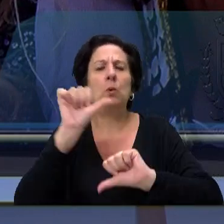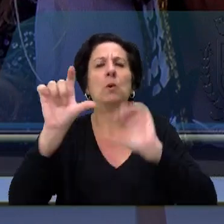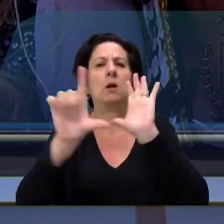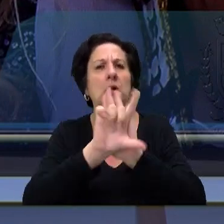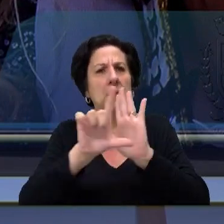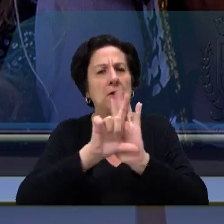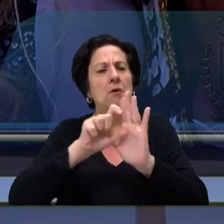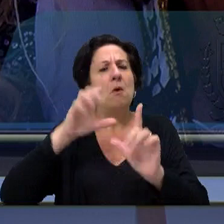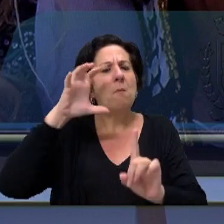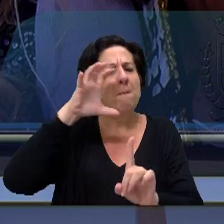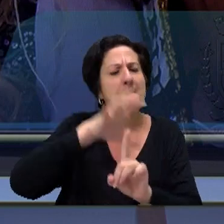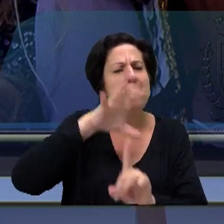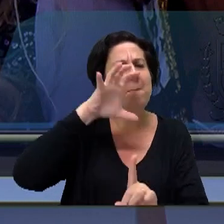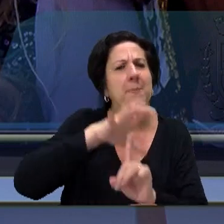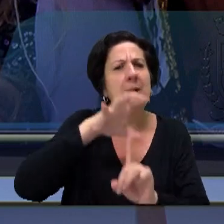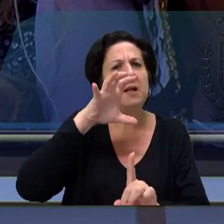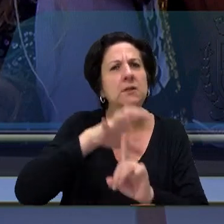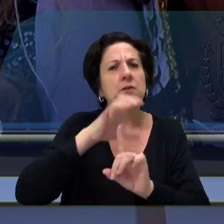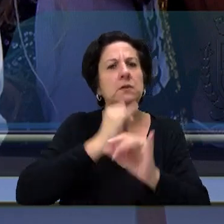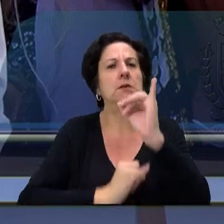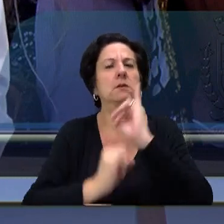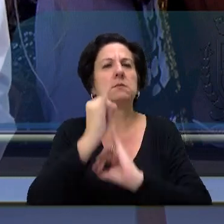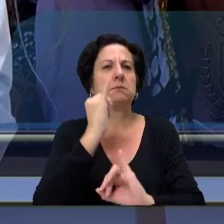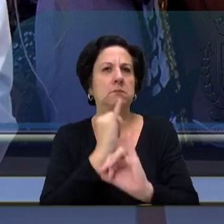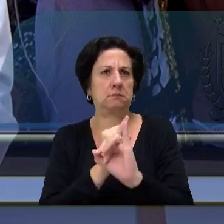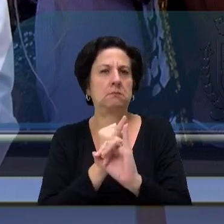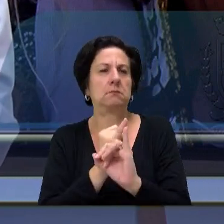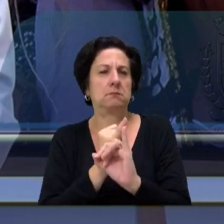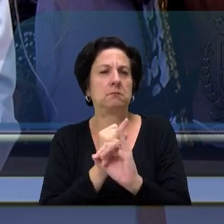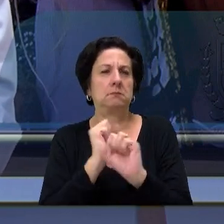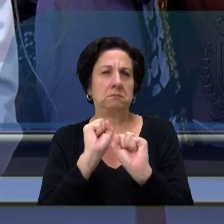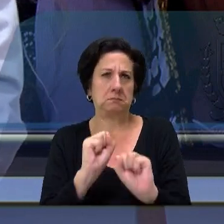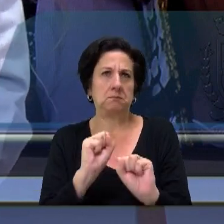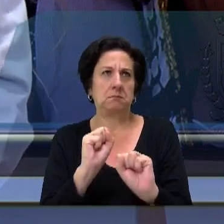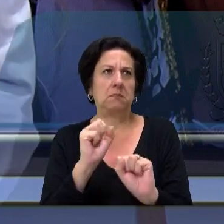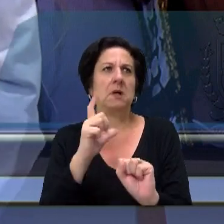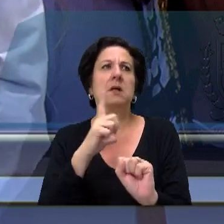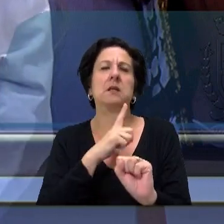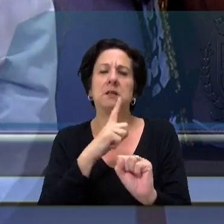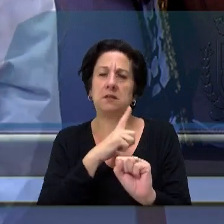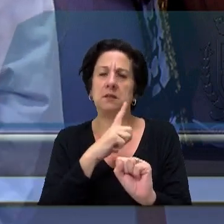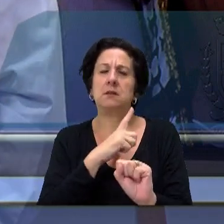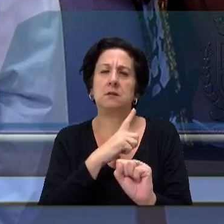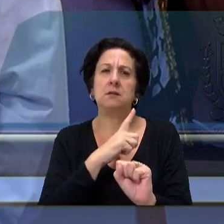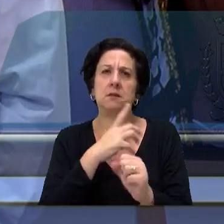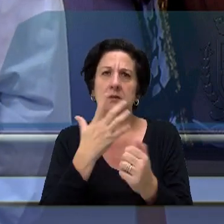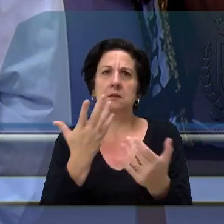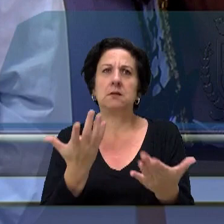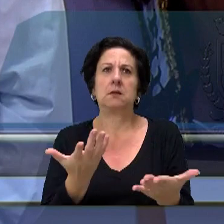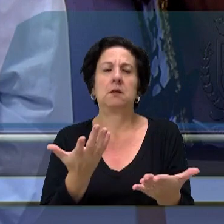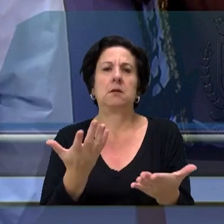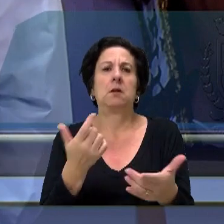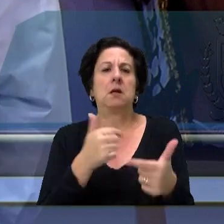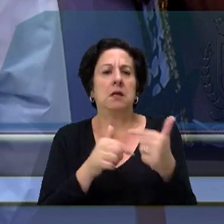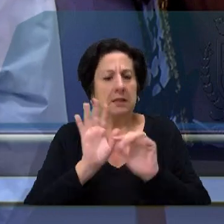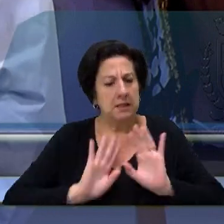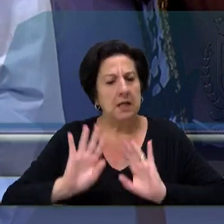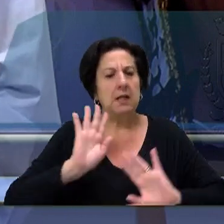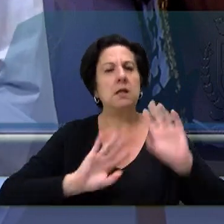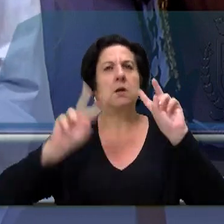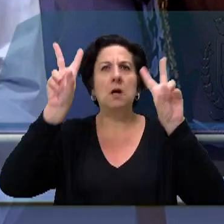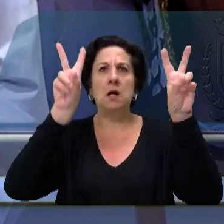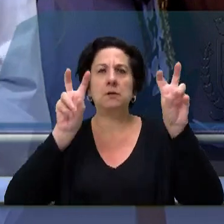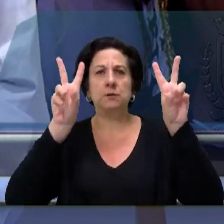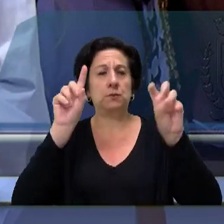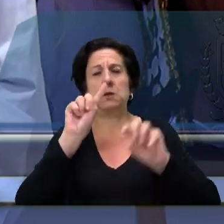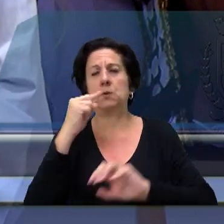e vamos pressionar via internet, gente. Tenho senhoras que estão tratando desse assunto, as senhoras